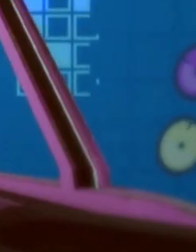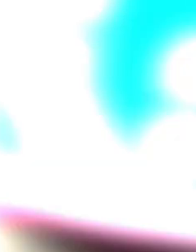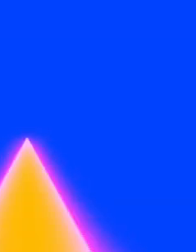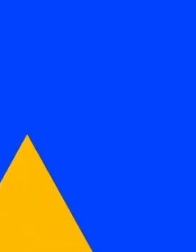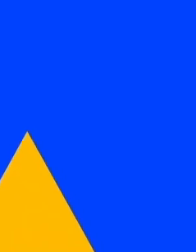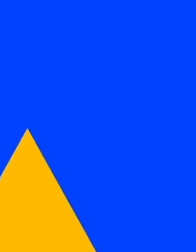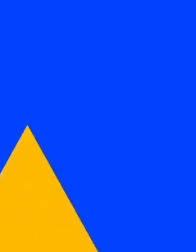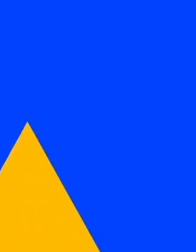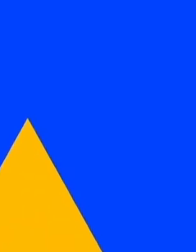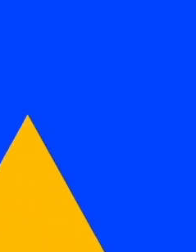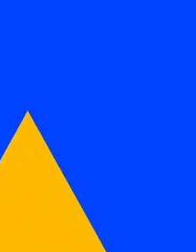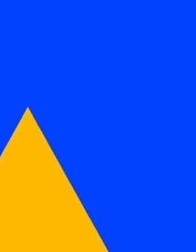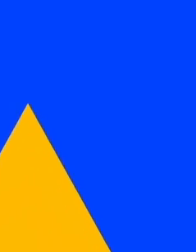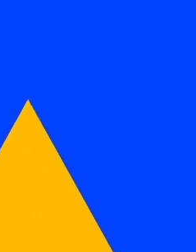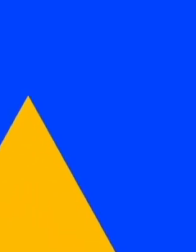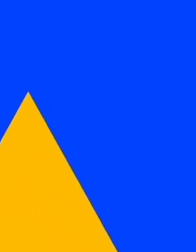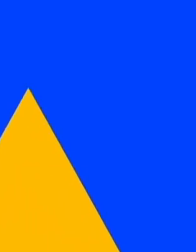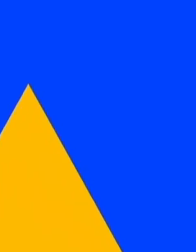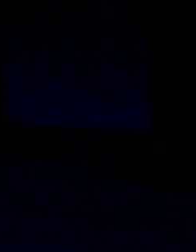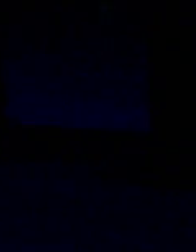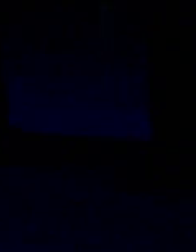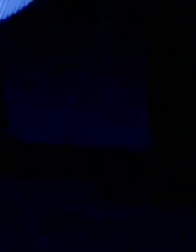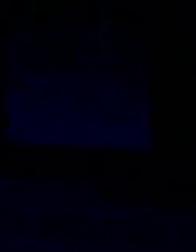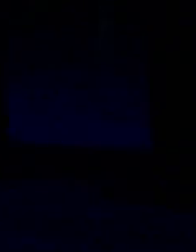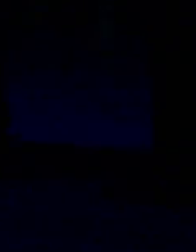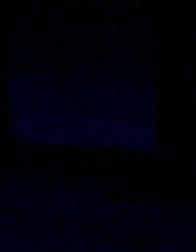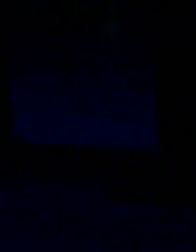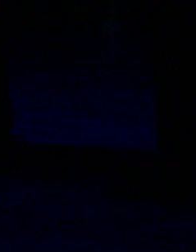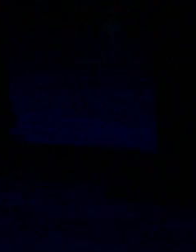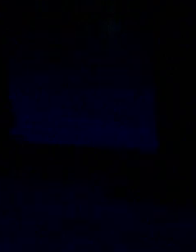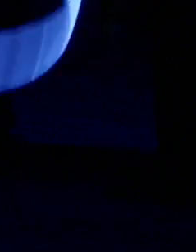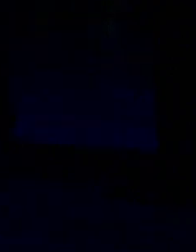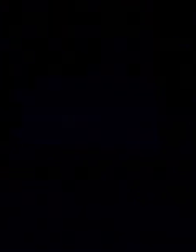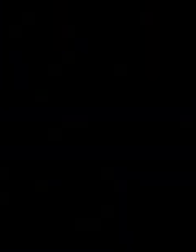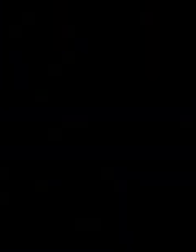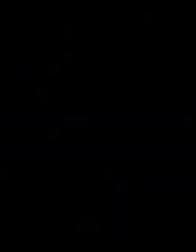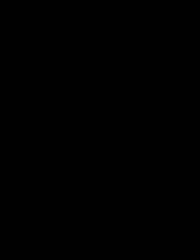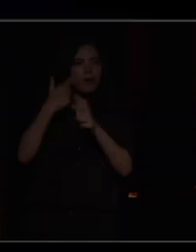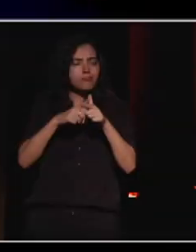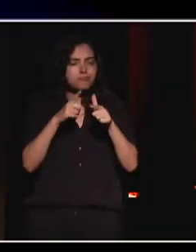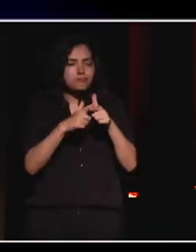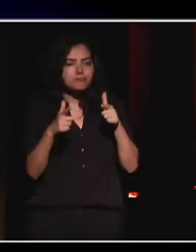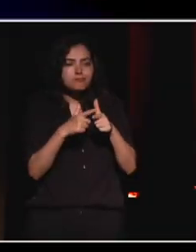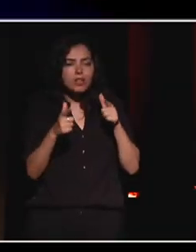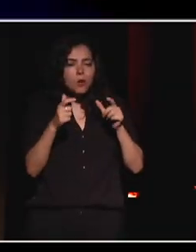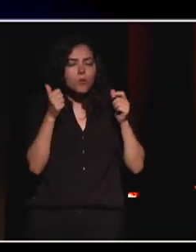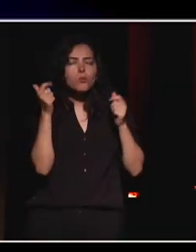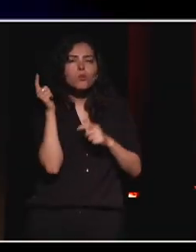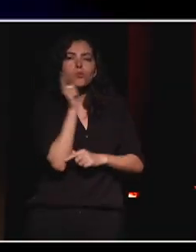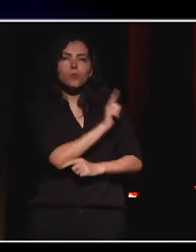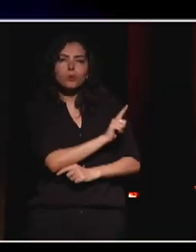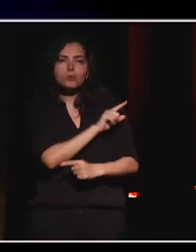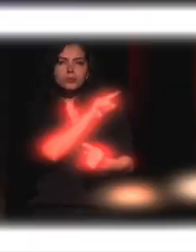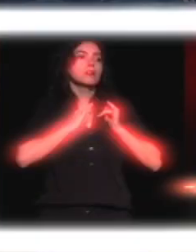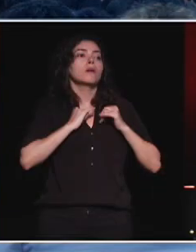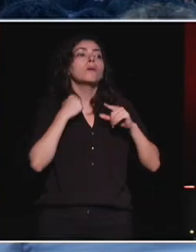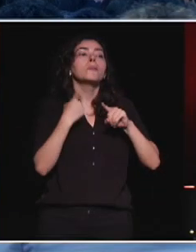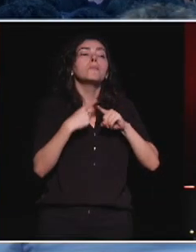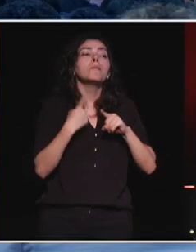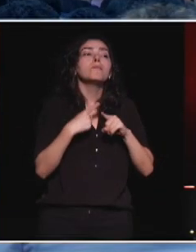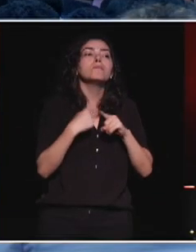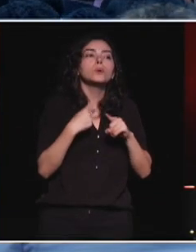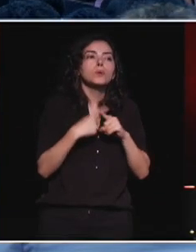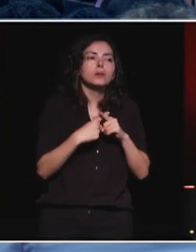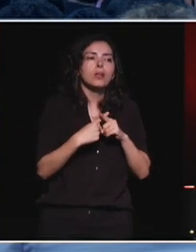O Mundo Unifó 2023 começou. Maior evento de disseminação científica, cultural, artística e